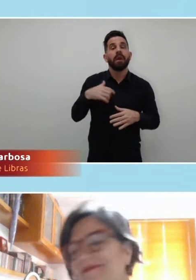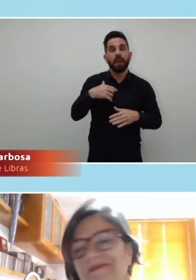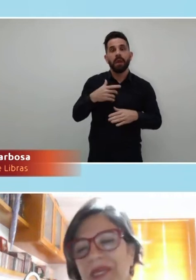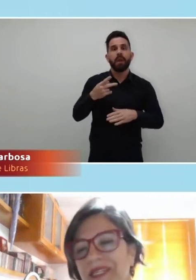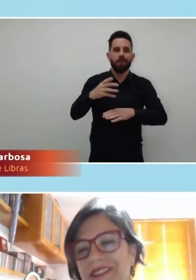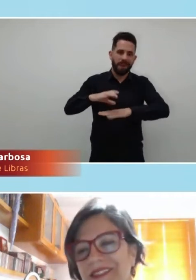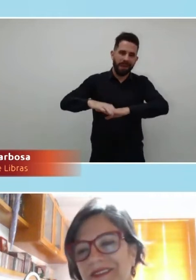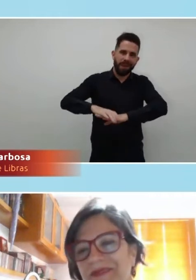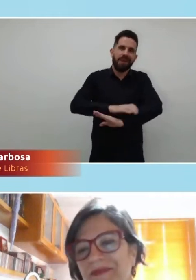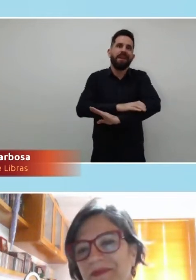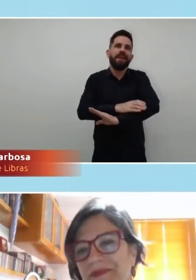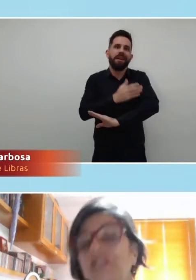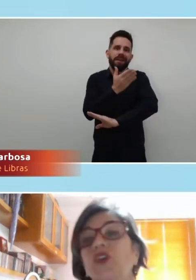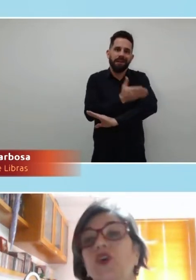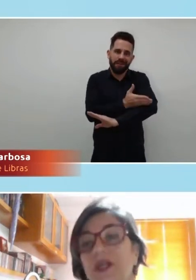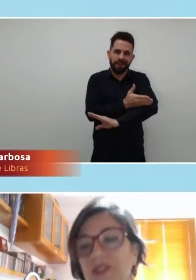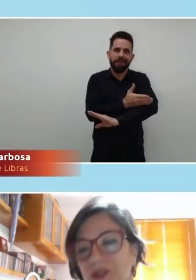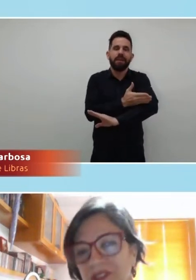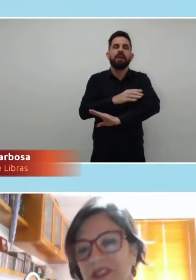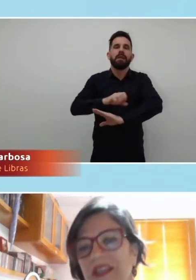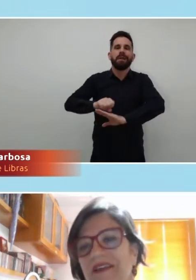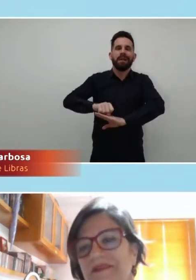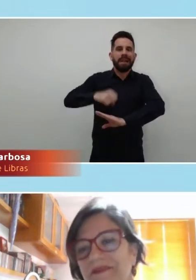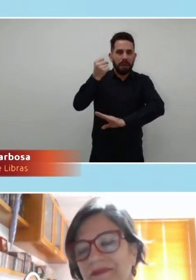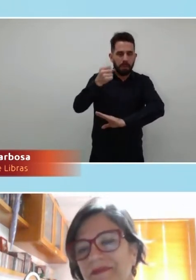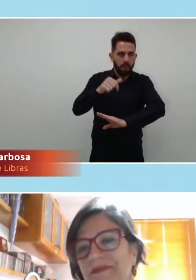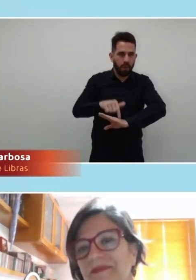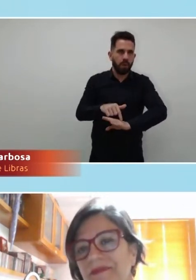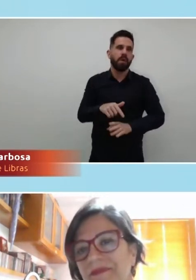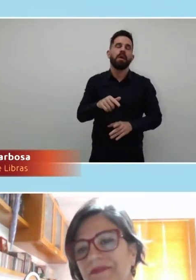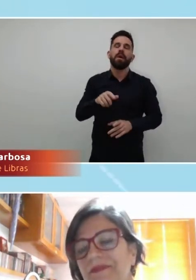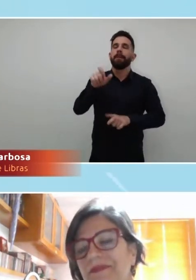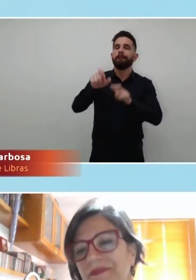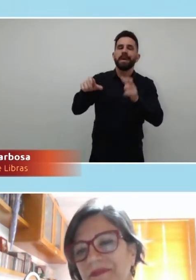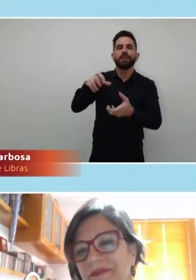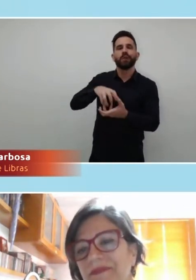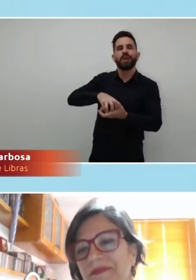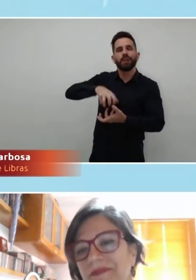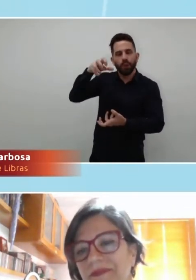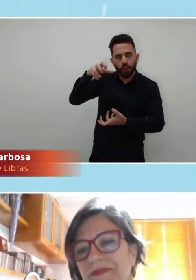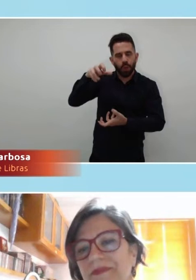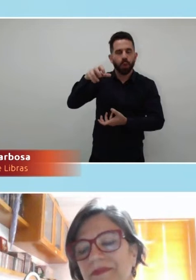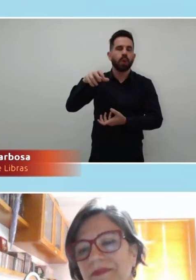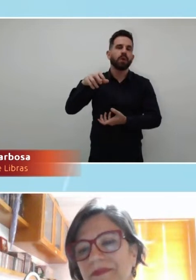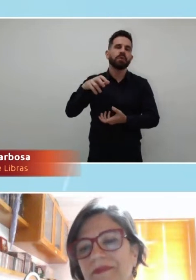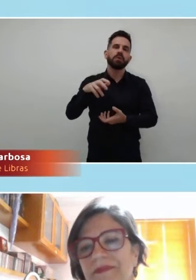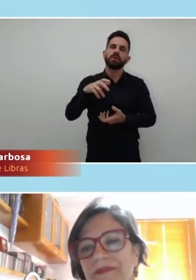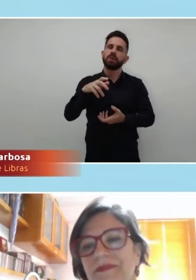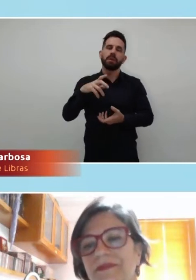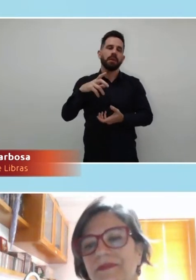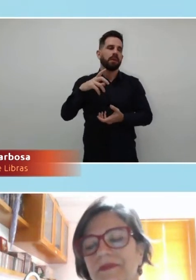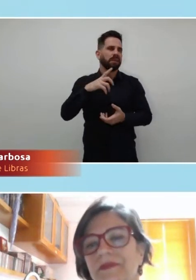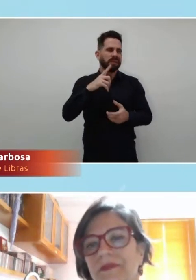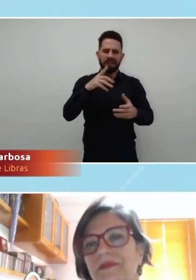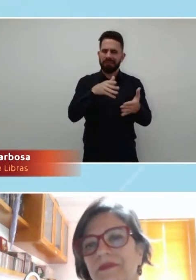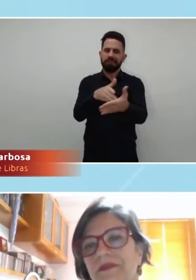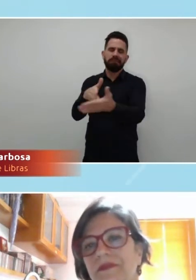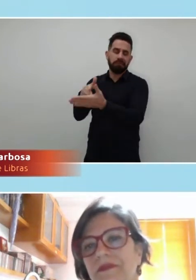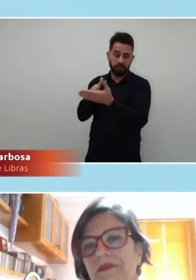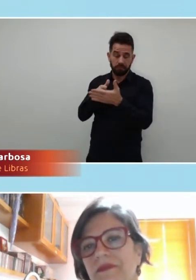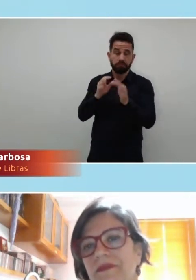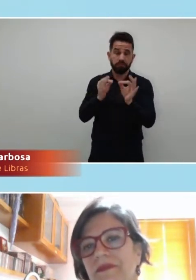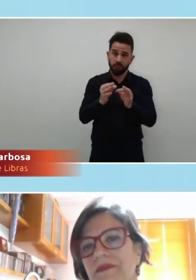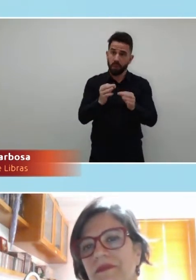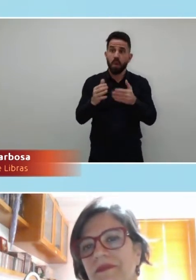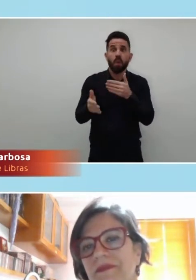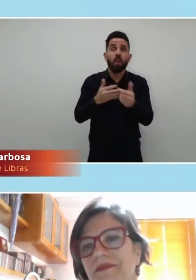As pessoas idosas, né, também, que muitas vezes precisam usar bengala, ou tem limitação de movimentação, né? Qualquer pessoa